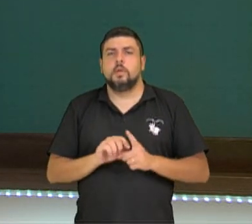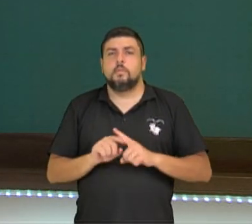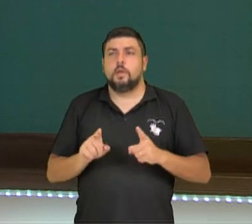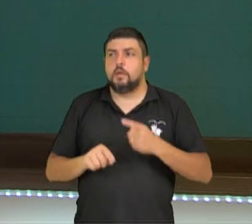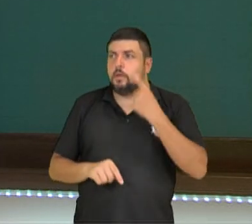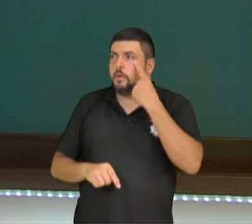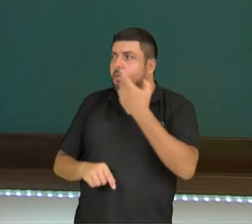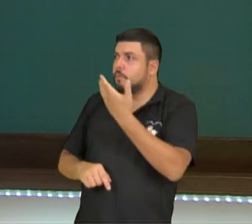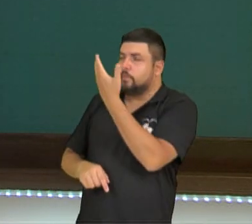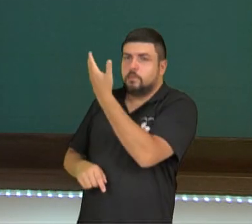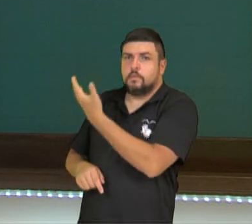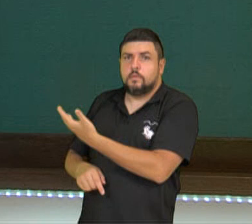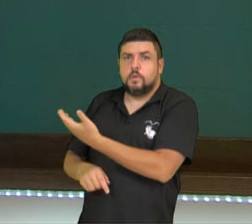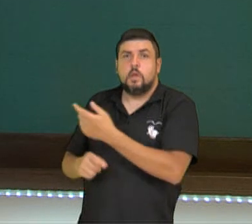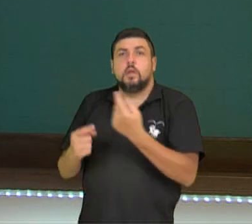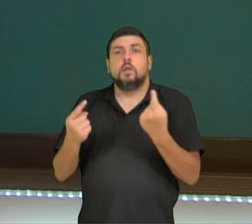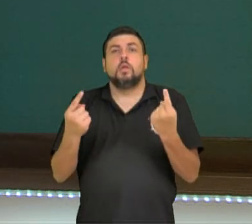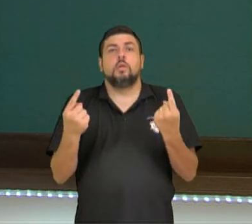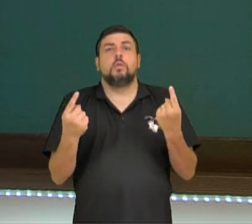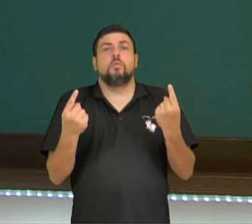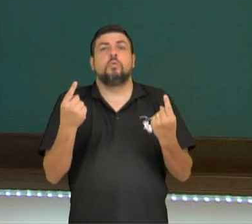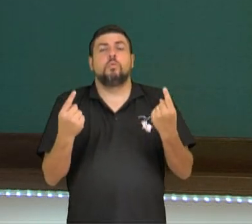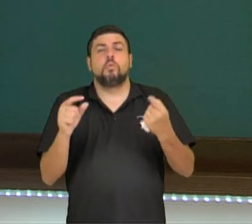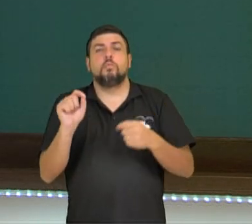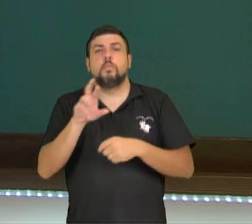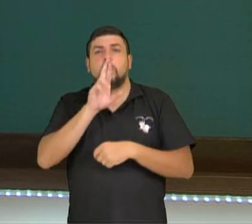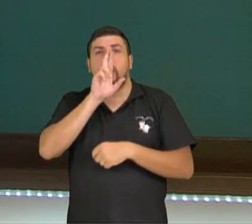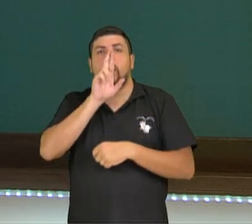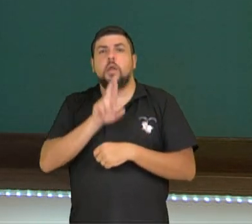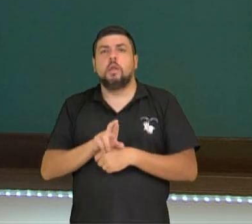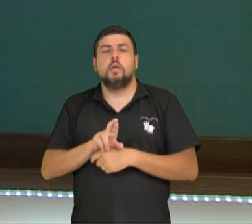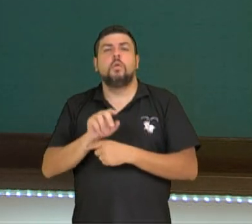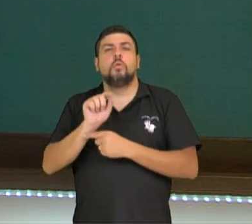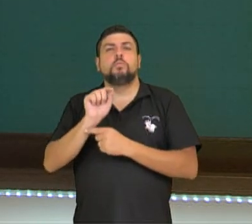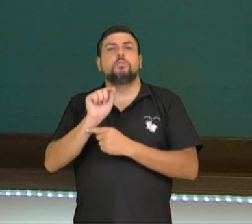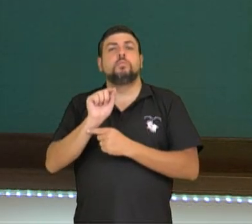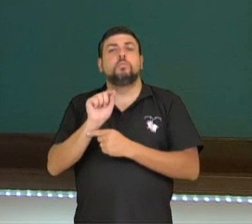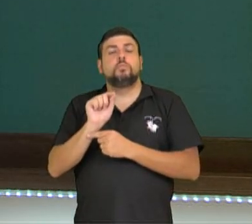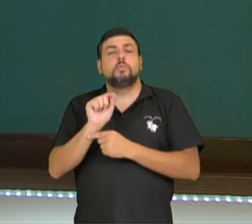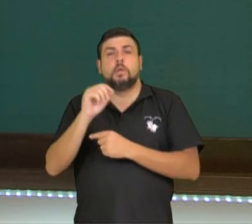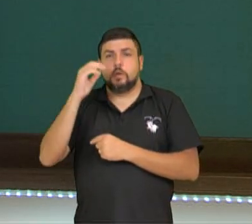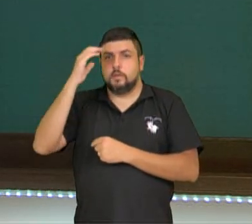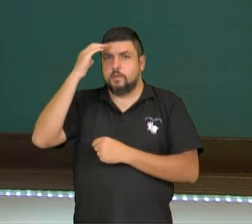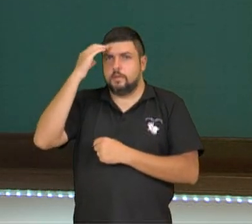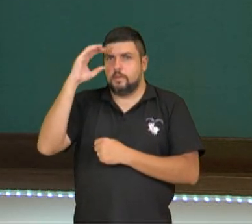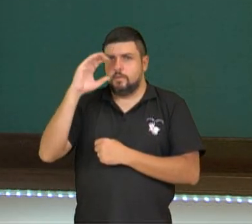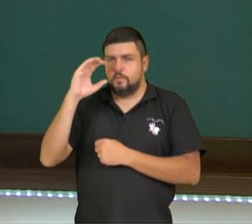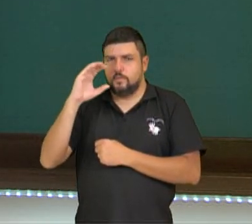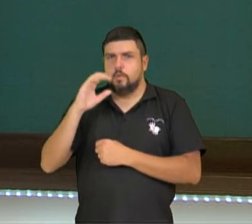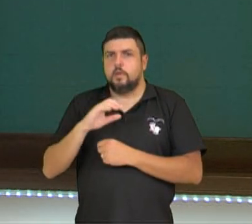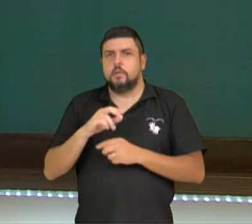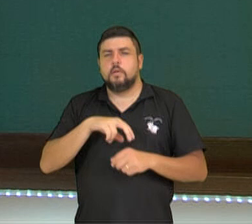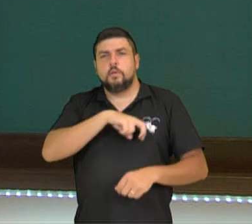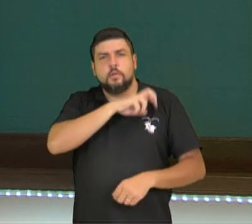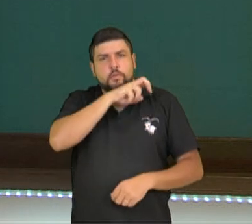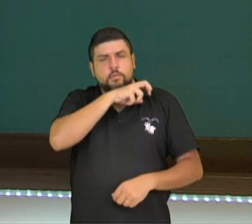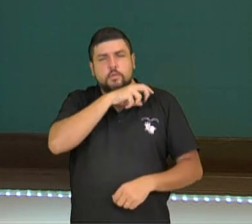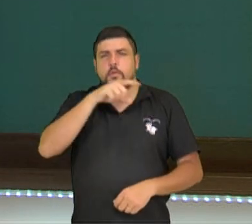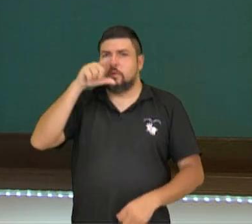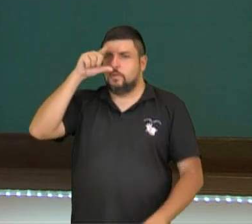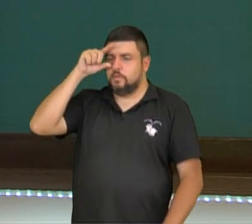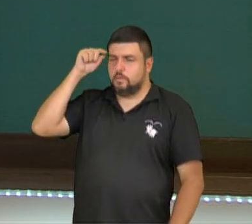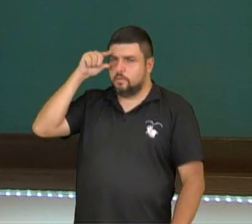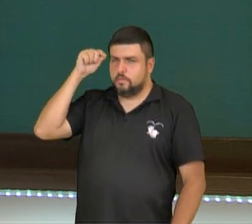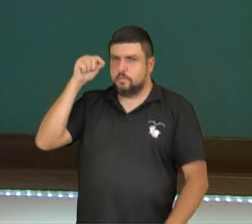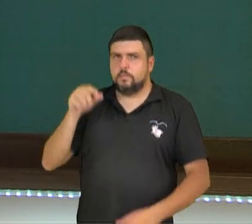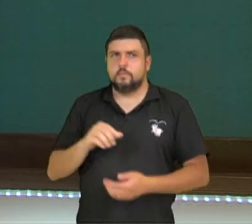estão relacionadas, então nós temos ali como resposta certa, lembrando, Curitiba, Cascavel e Guarapuava, que